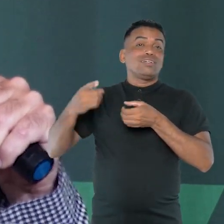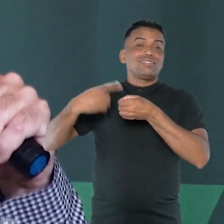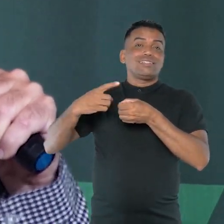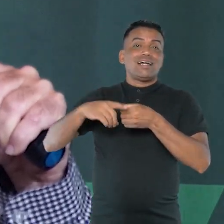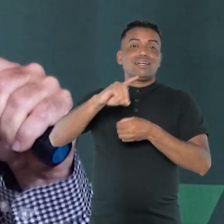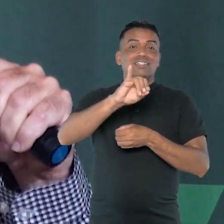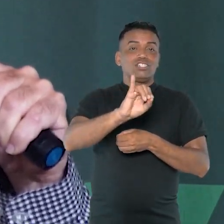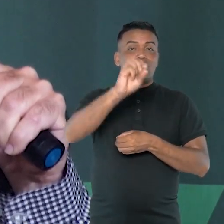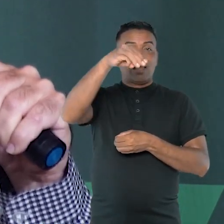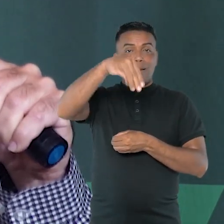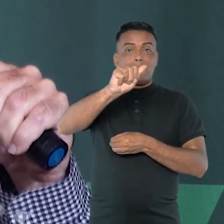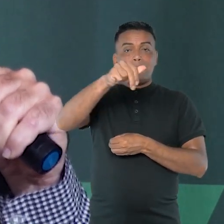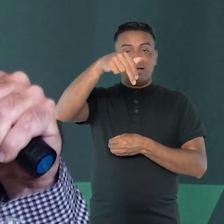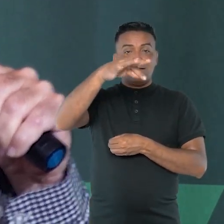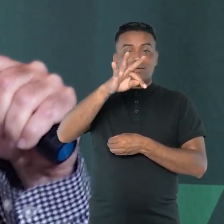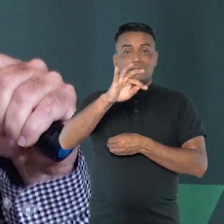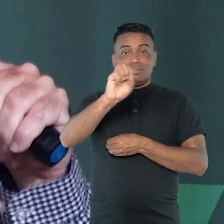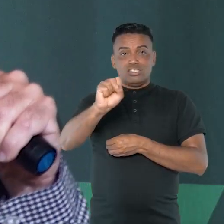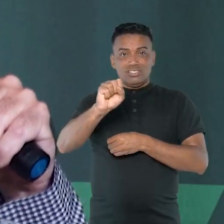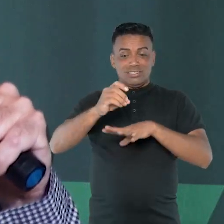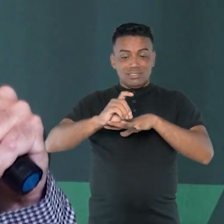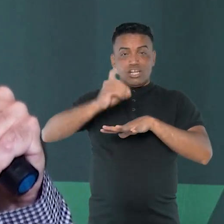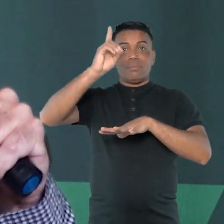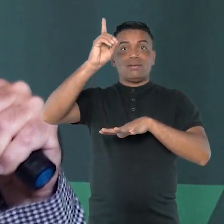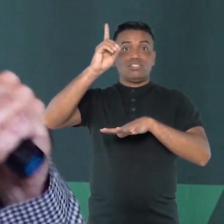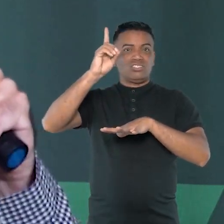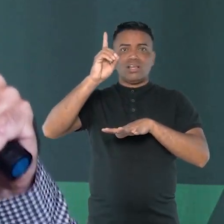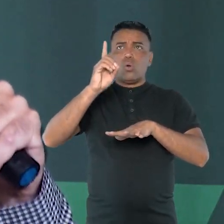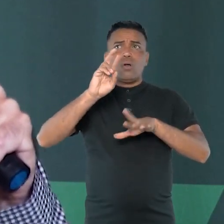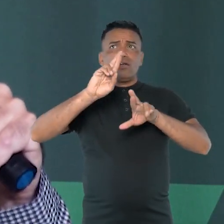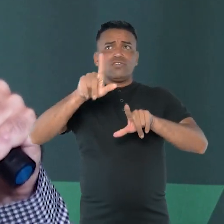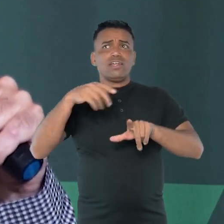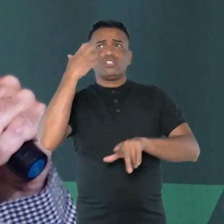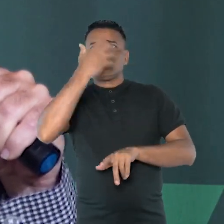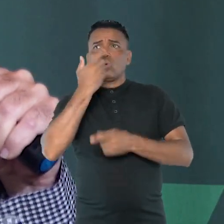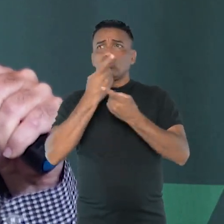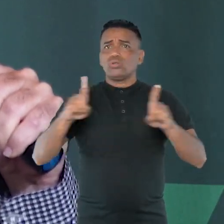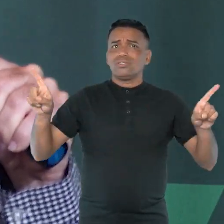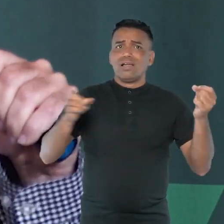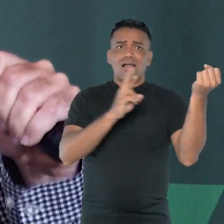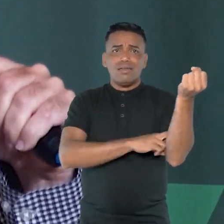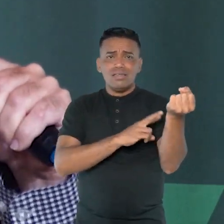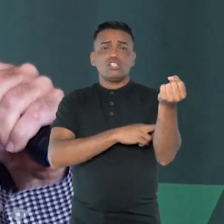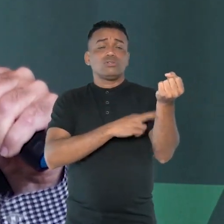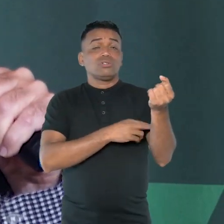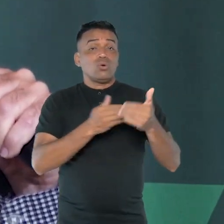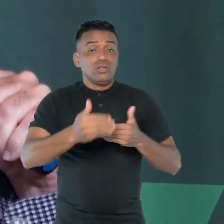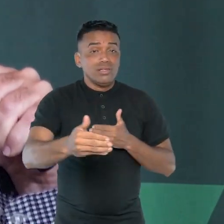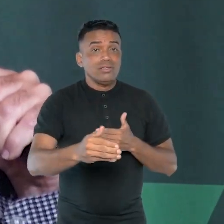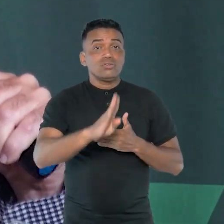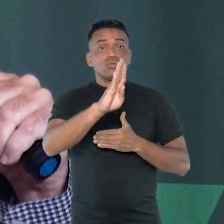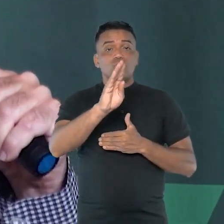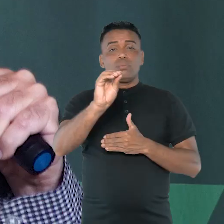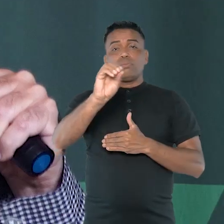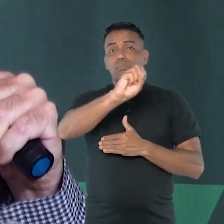E lá escutou uma música diferente, com uma batida diferente. Então, parece até que ele, de alguma forma, ouviu ali o início da Bossa Nova, ali, que é uma das lendas,